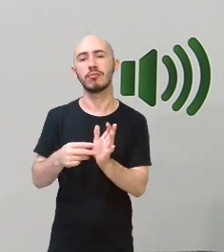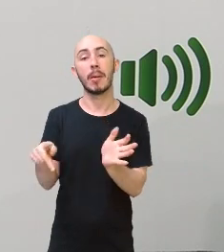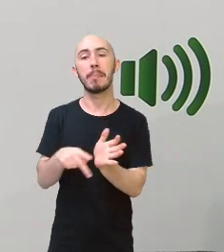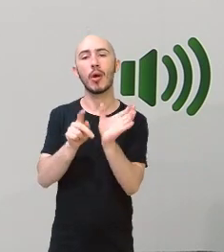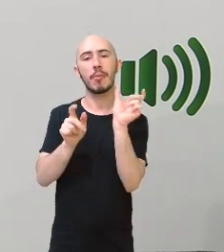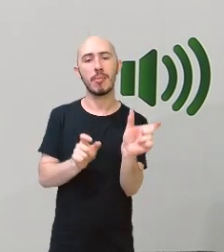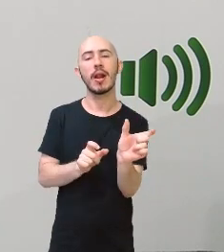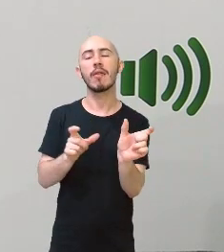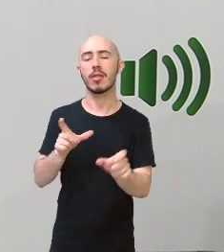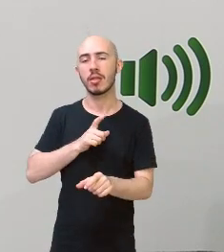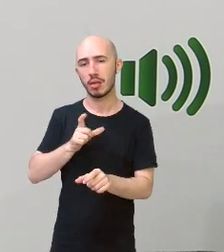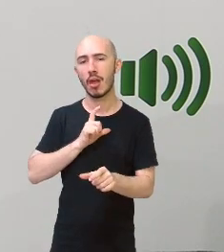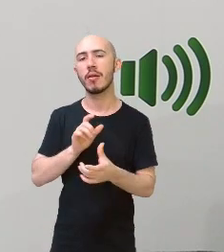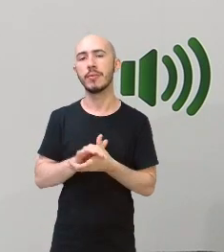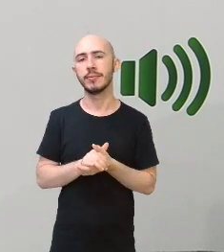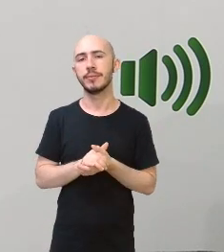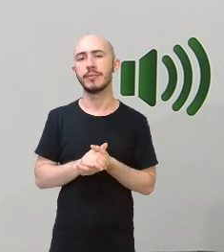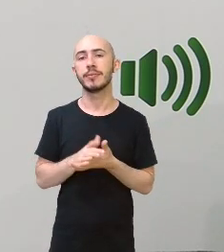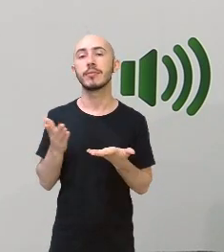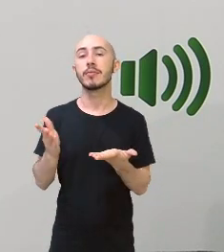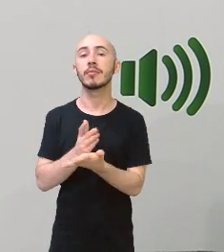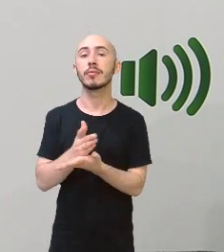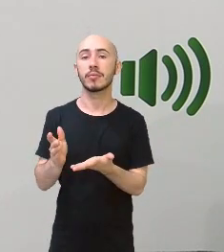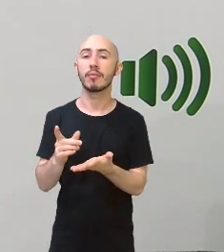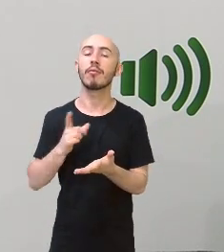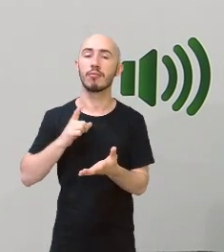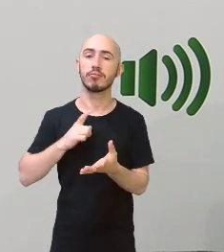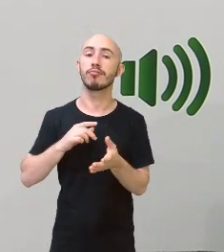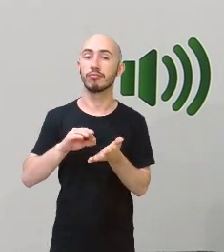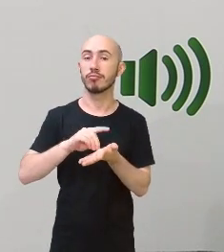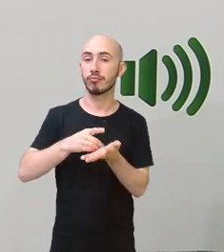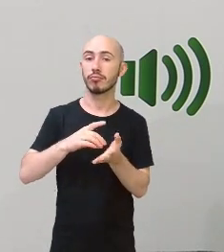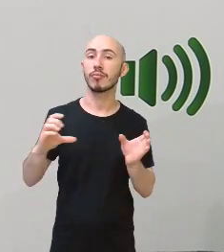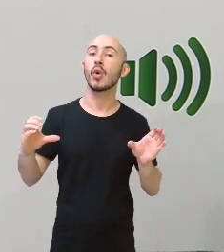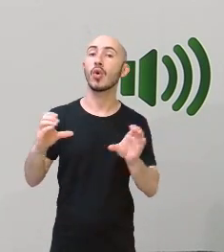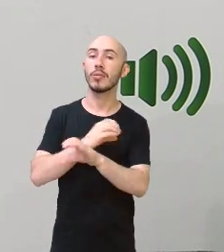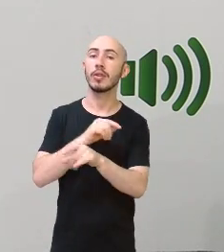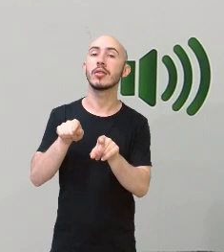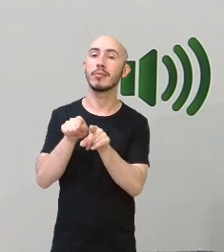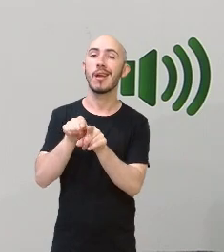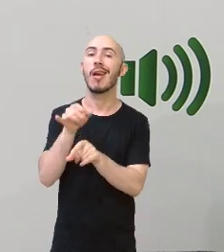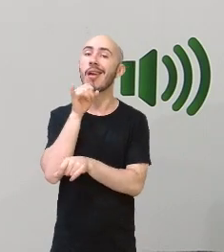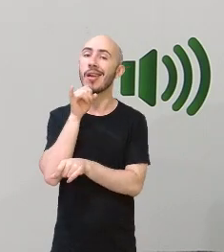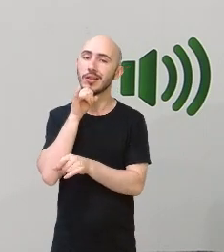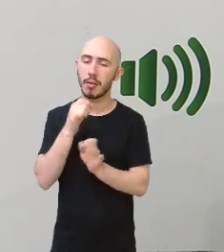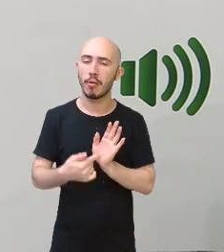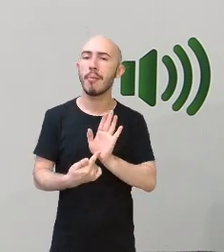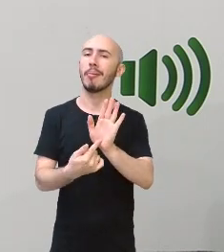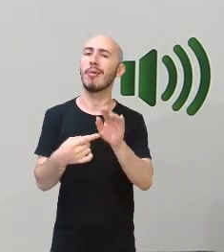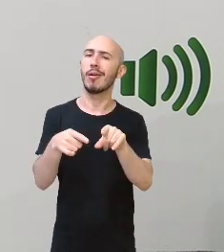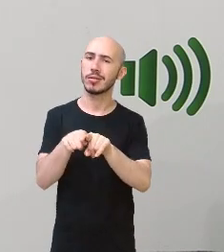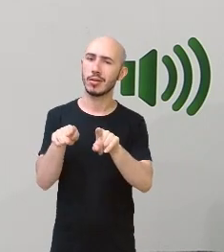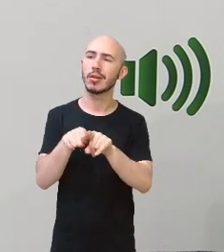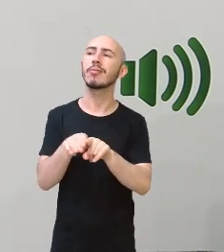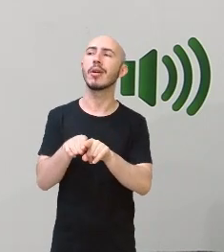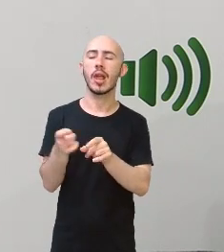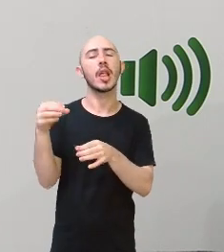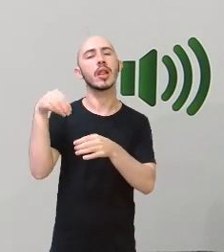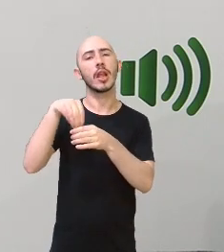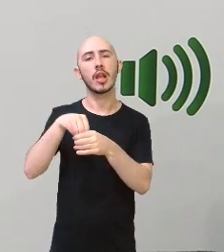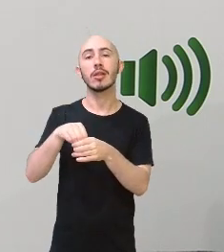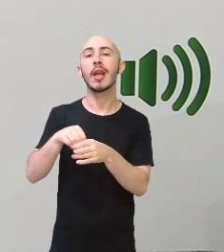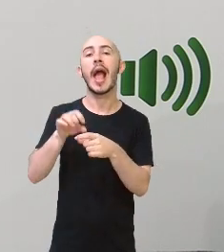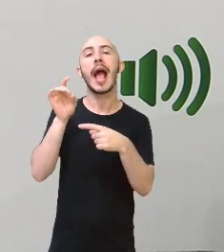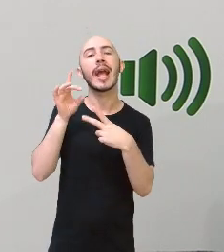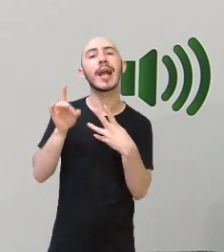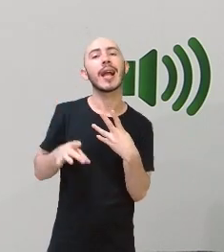E coloca, muitas vezes, tem dicionários que são muito completos, e colocam exemplos dessa palavra nesses vários significados